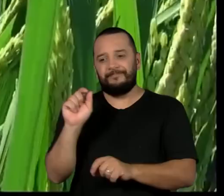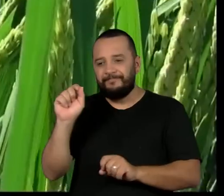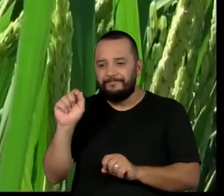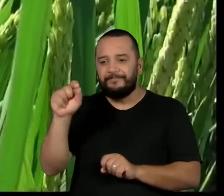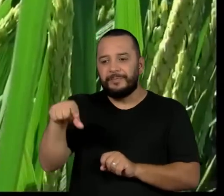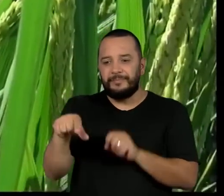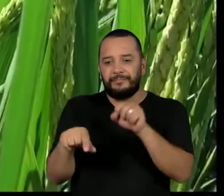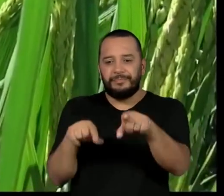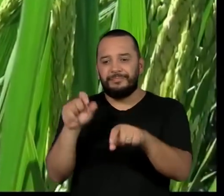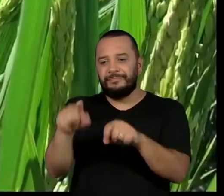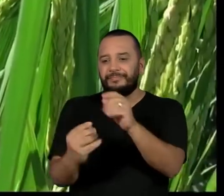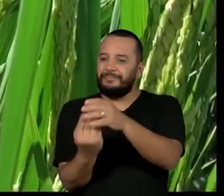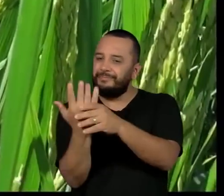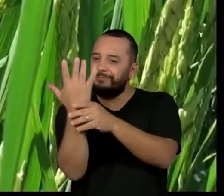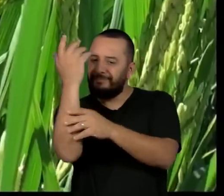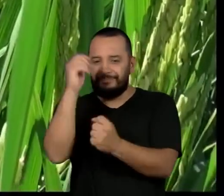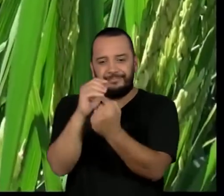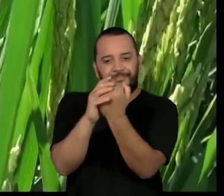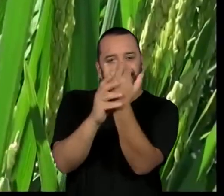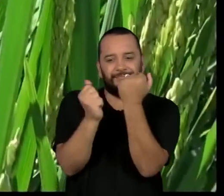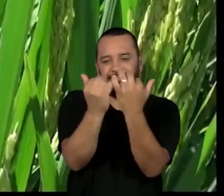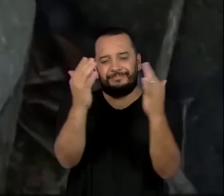refloreste.